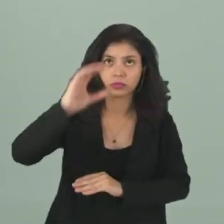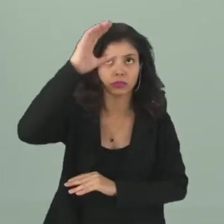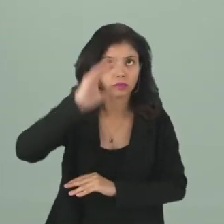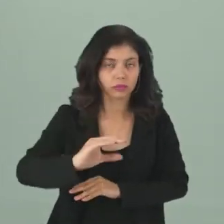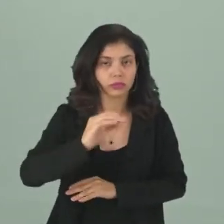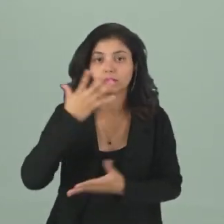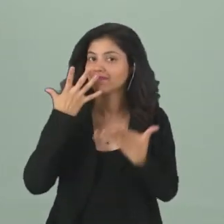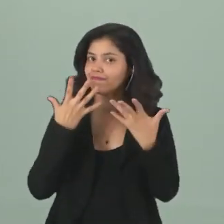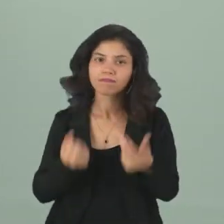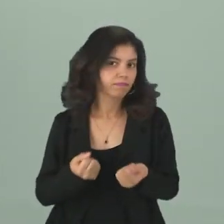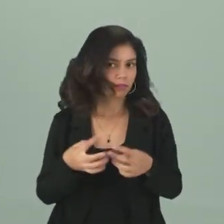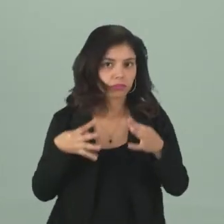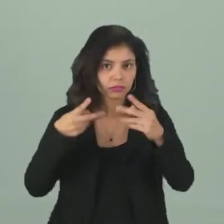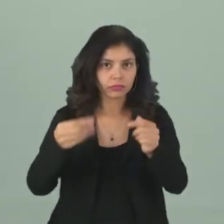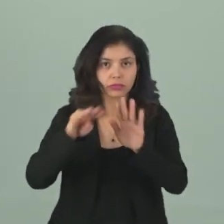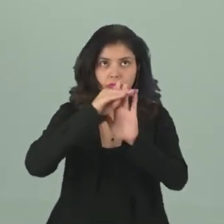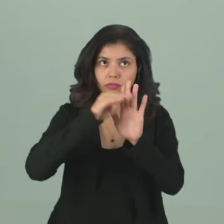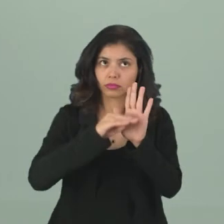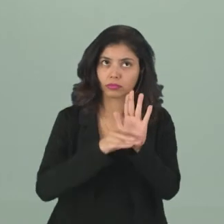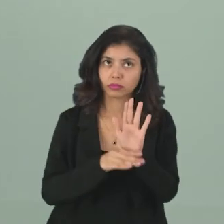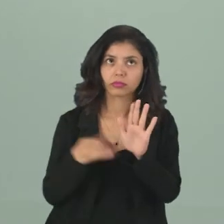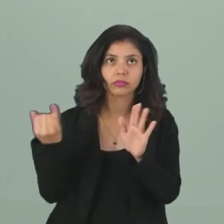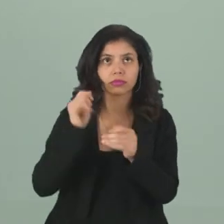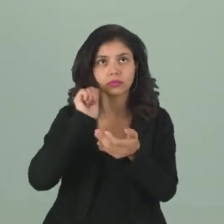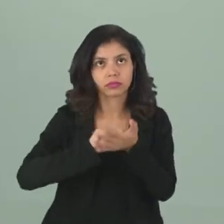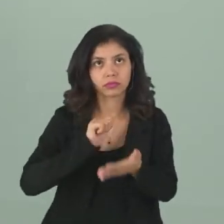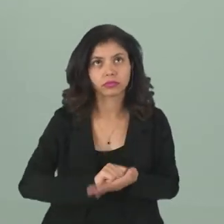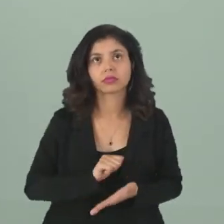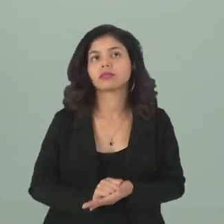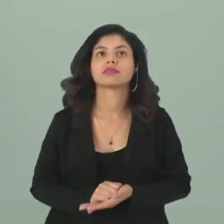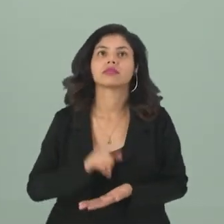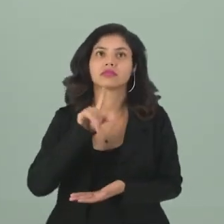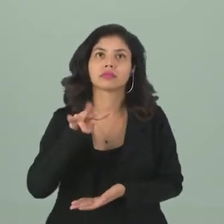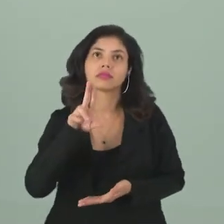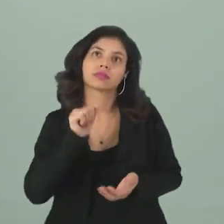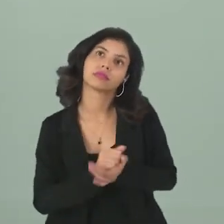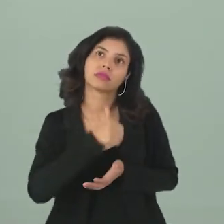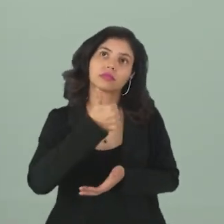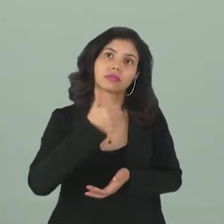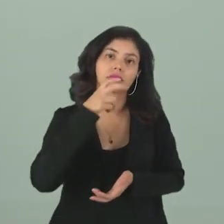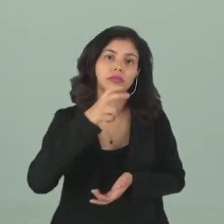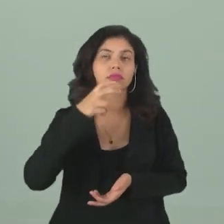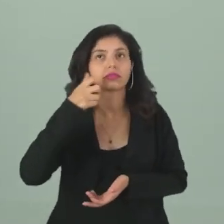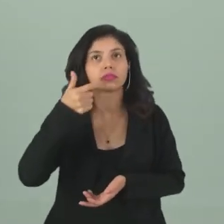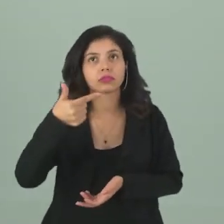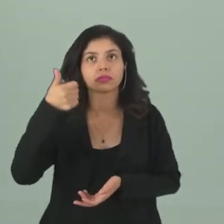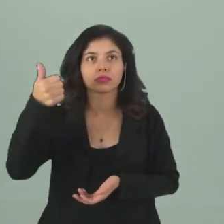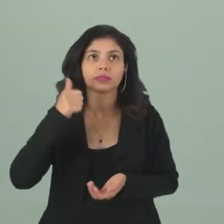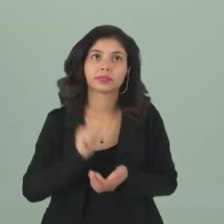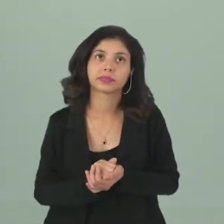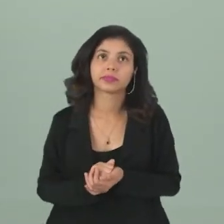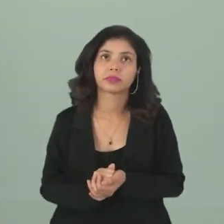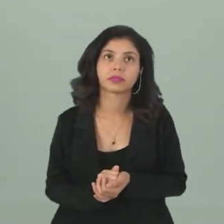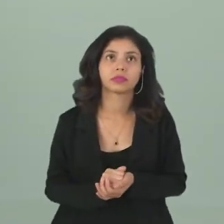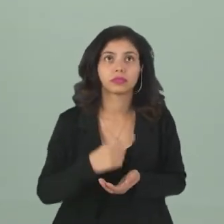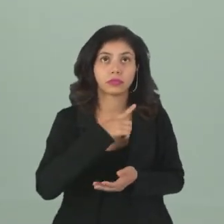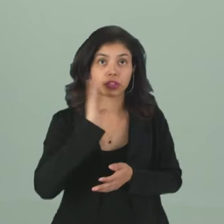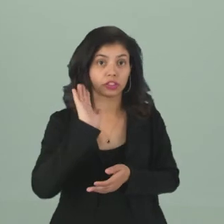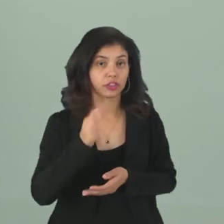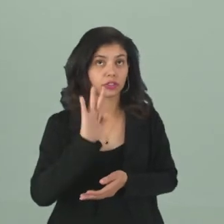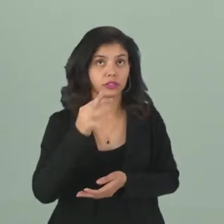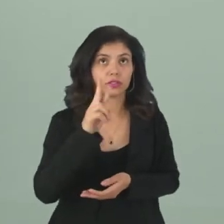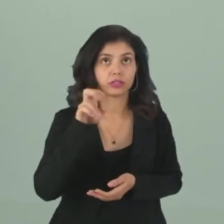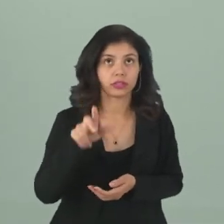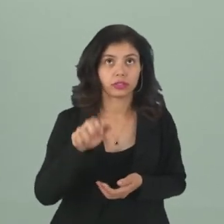ia aceitar todos esses princípios elaborados por Lutero. Em 1521, um monge agostiniano, já